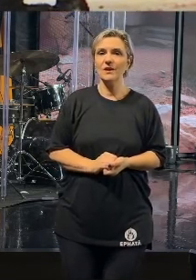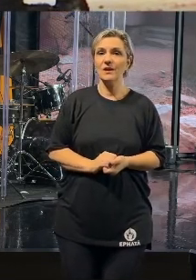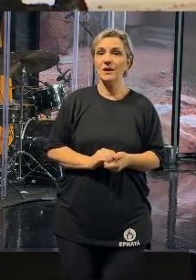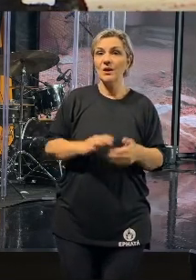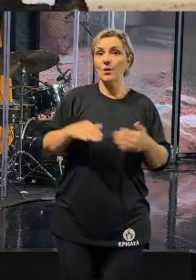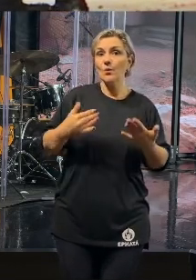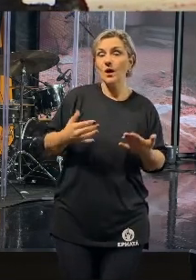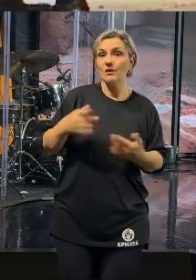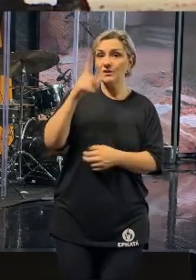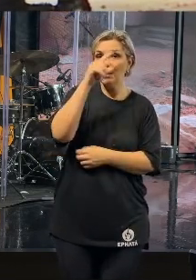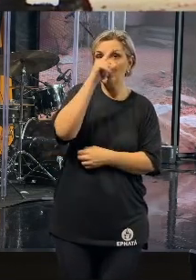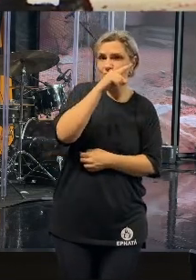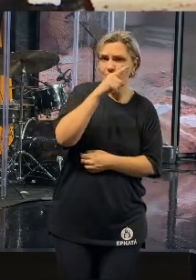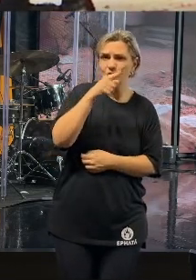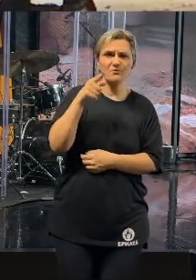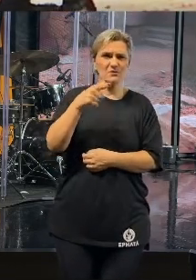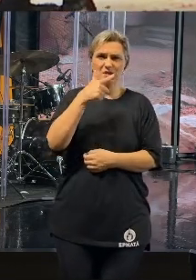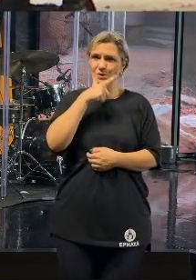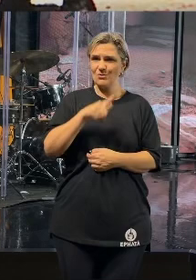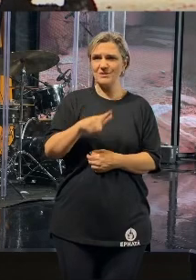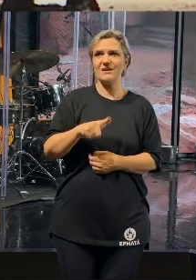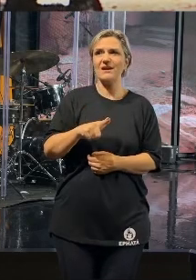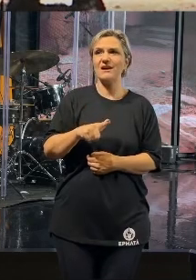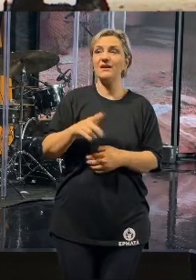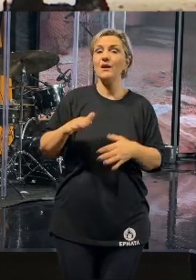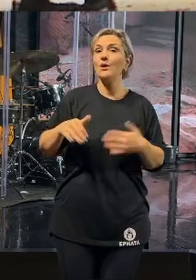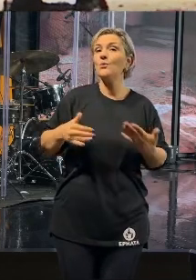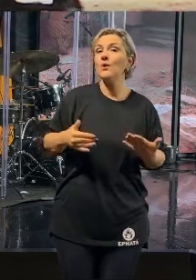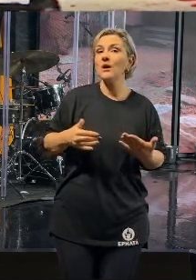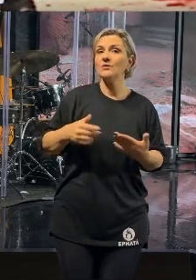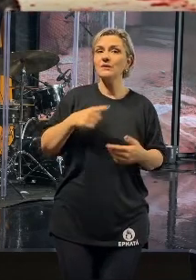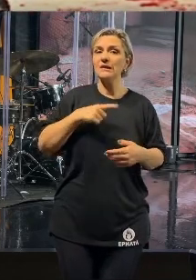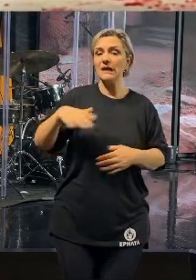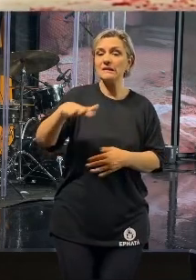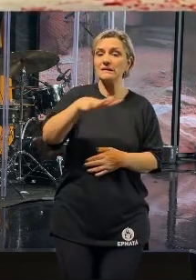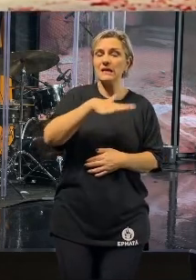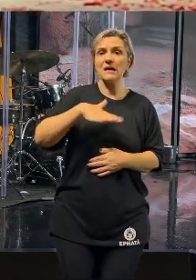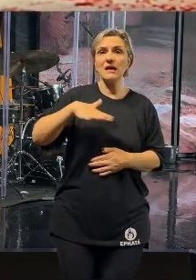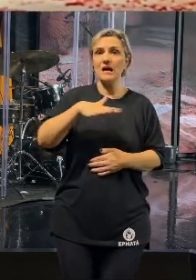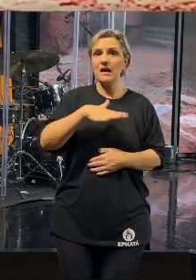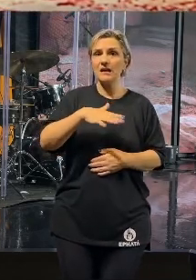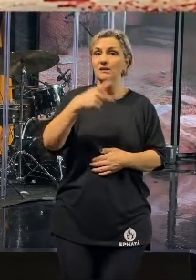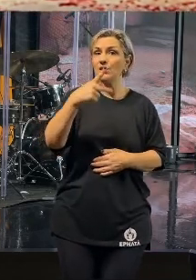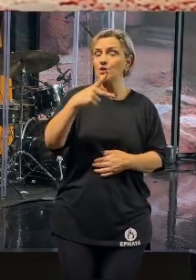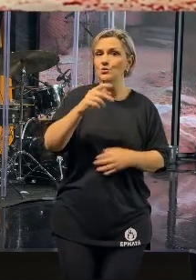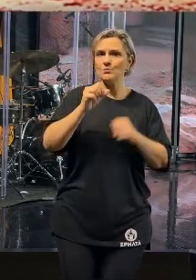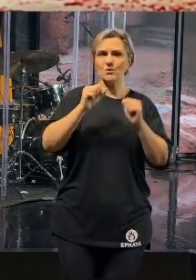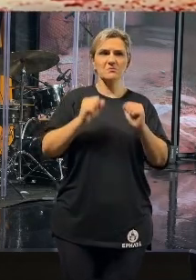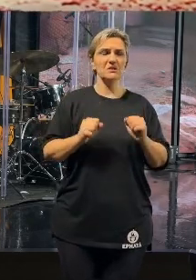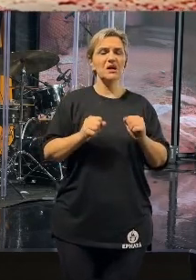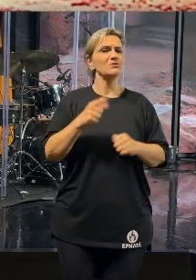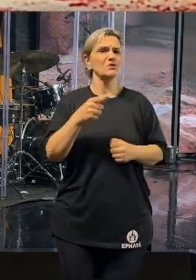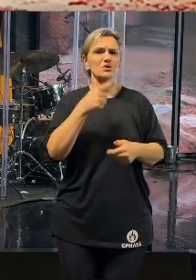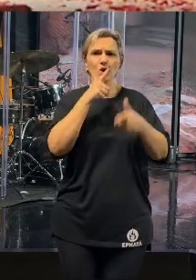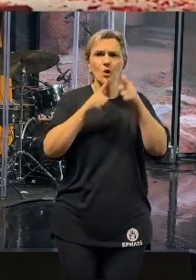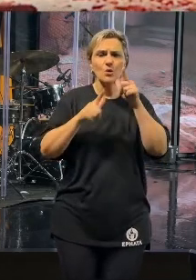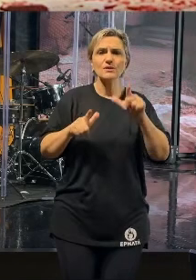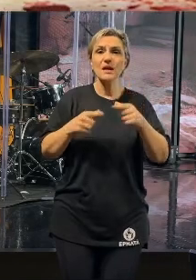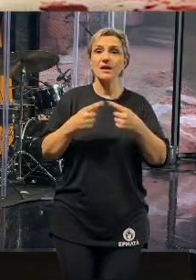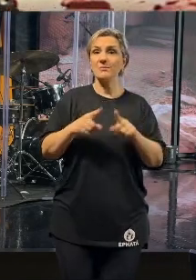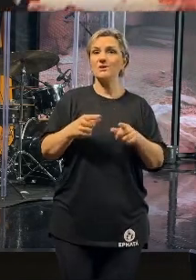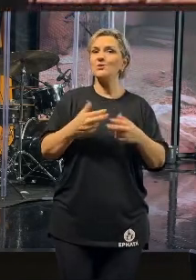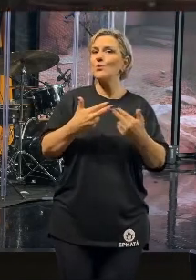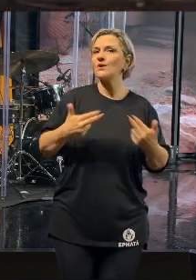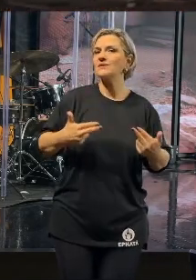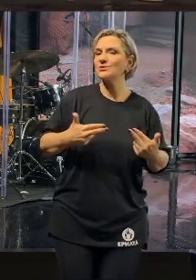Enquanto está difícil, você dá conta. Enquanto está no campo das possibilidades, você dá um jeito. Agora, quando